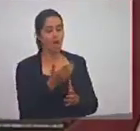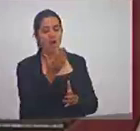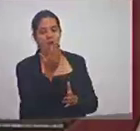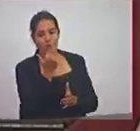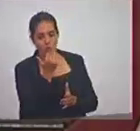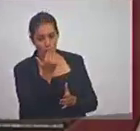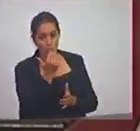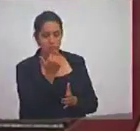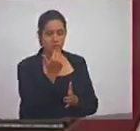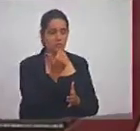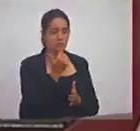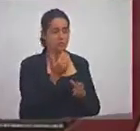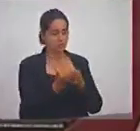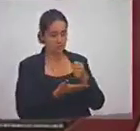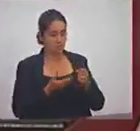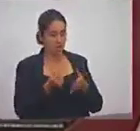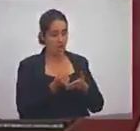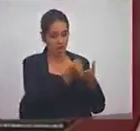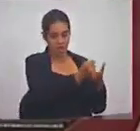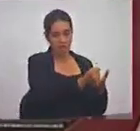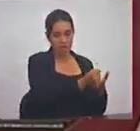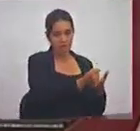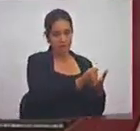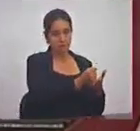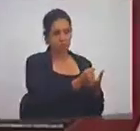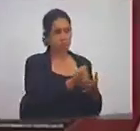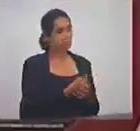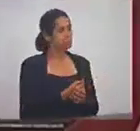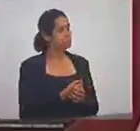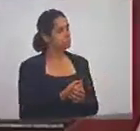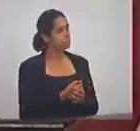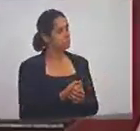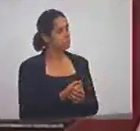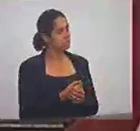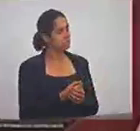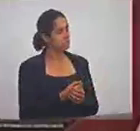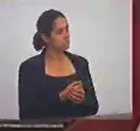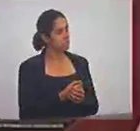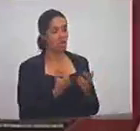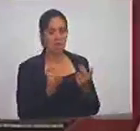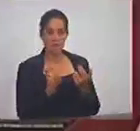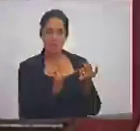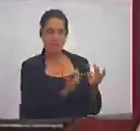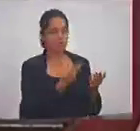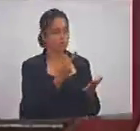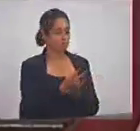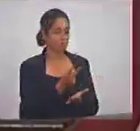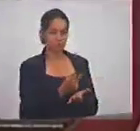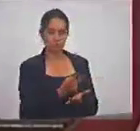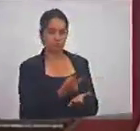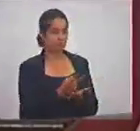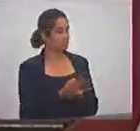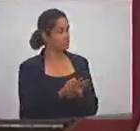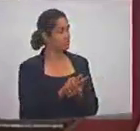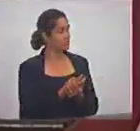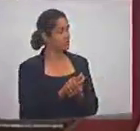Dado, é questão de justiça. Se ela é ruim agora, ela era ruim antes, e bem antes também. É a mesma cesta básica. Ele disse que